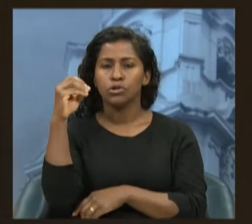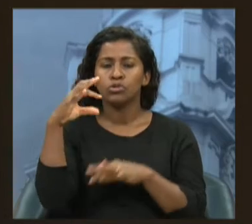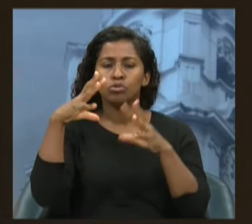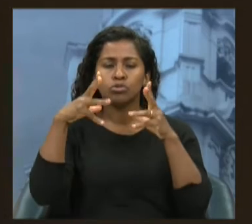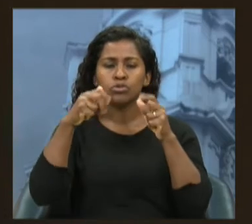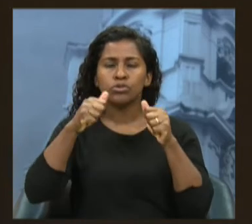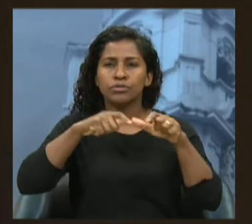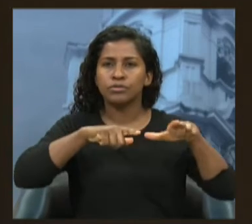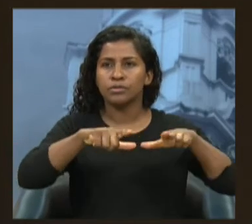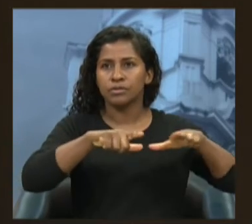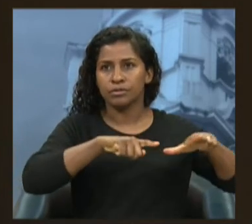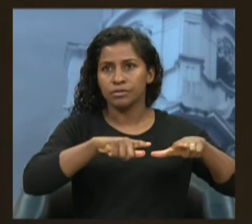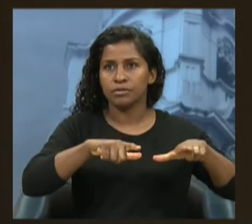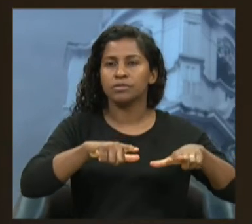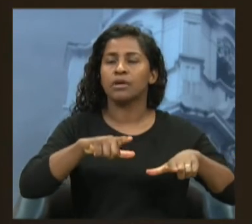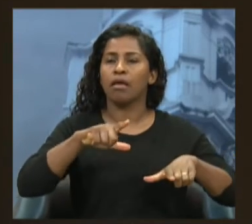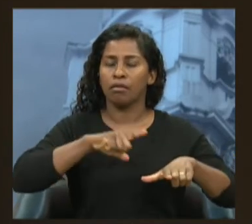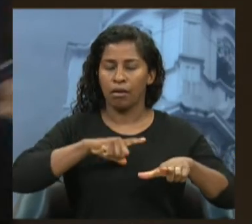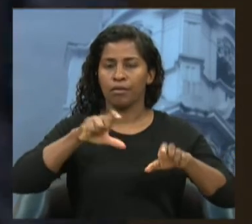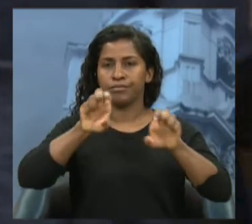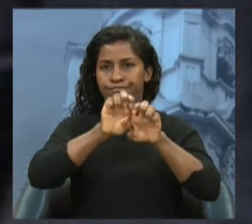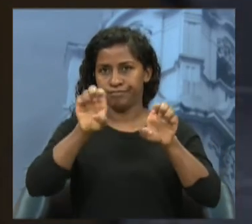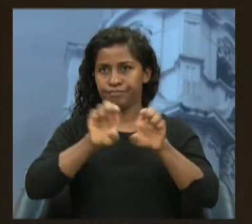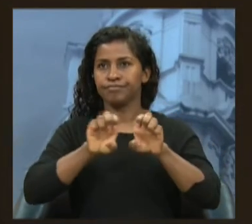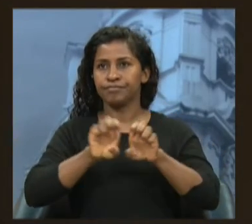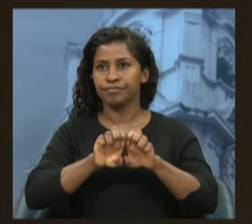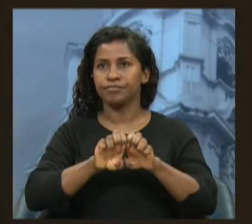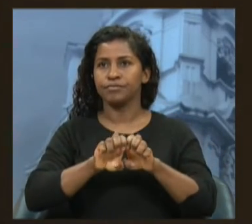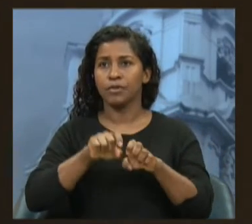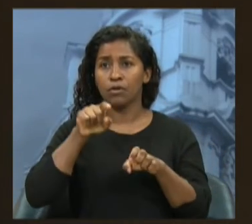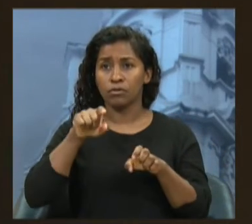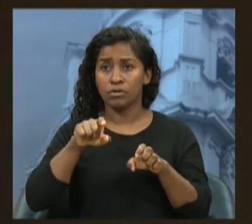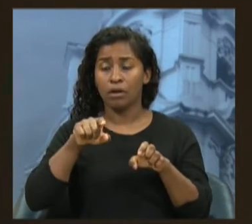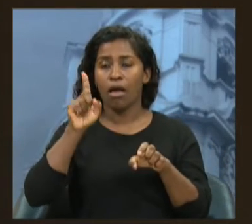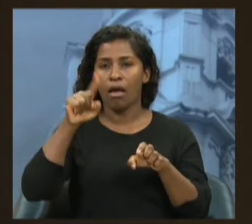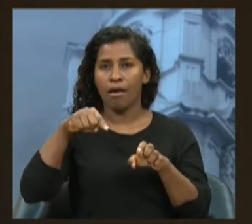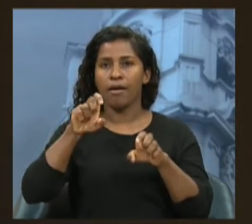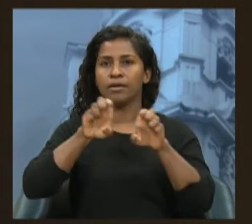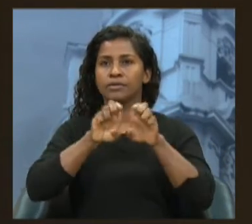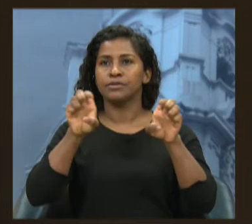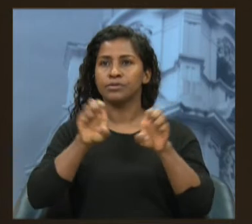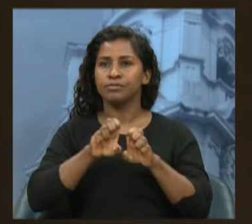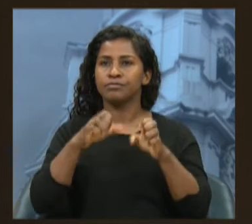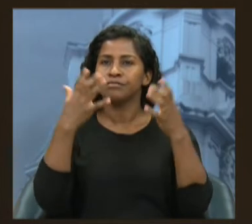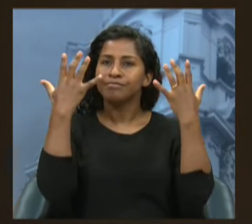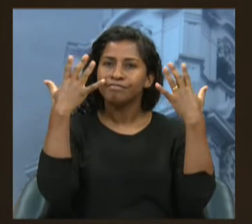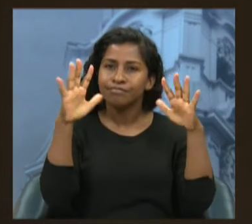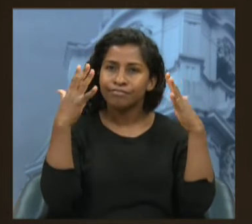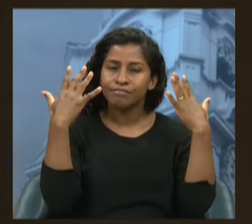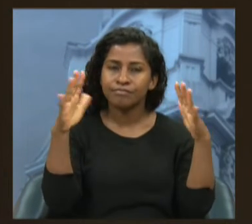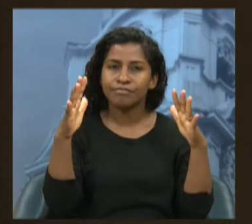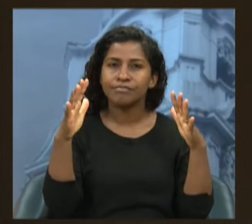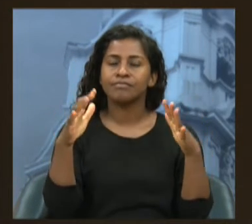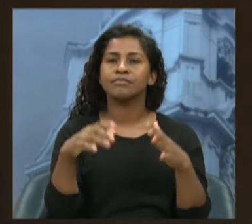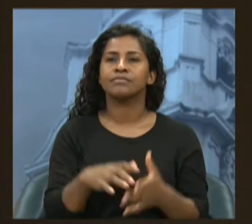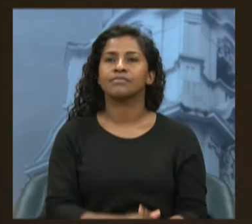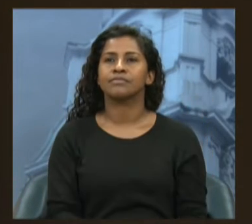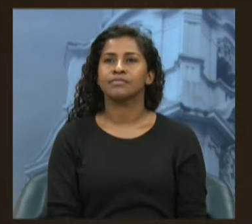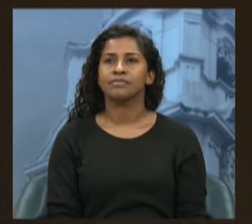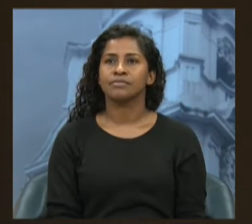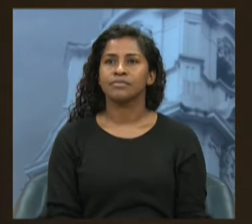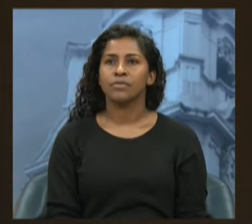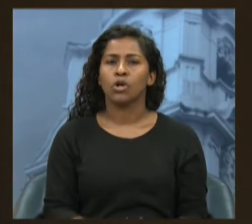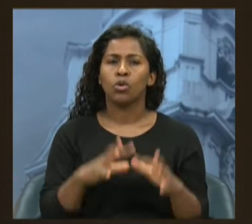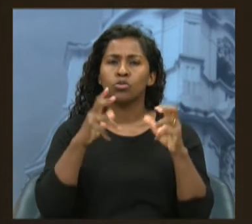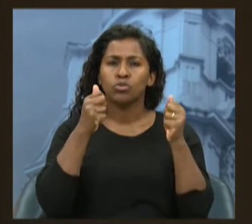lá fora é porque tem uma estrutura, tem uma retaguarda, e vocês fazem parte disso. Por isso, meus parabéns, sejam